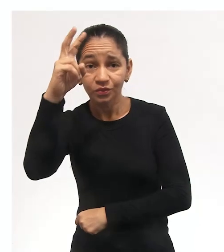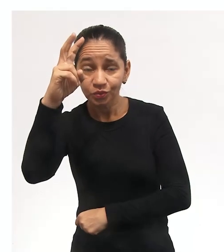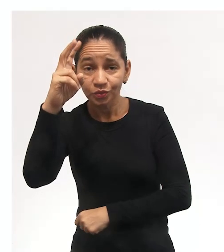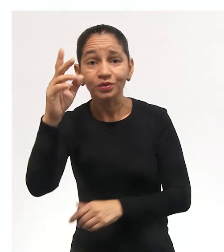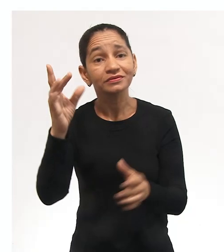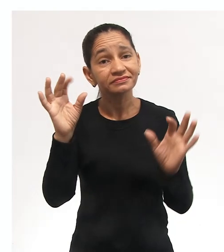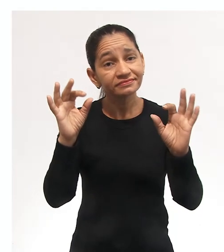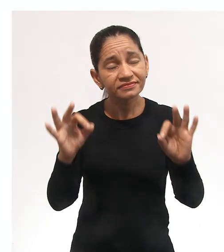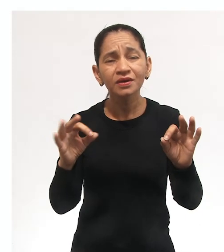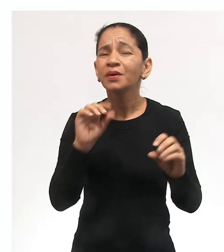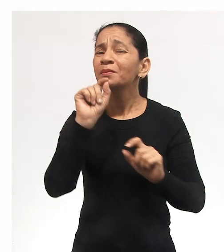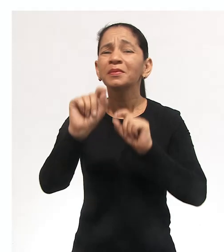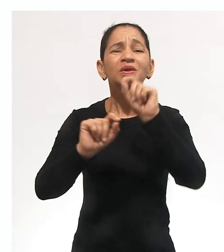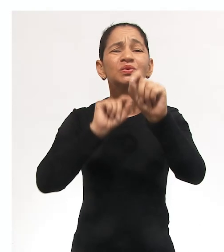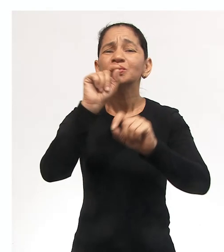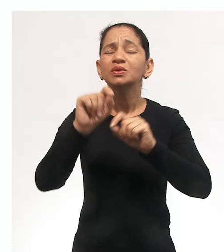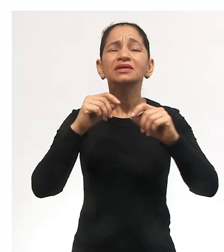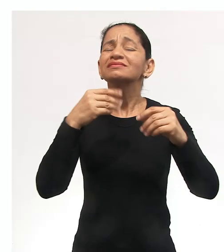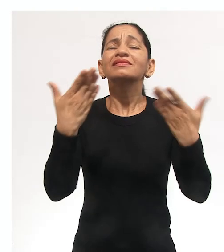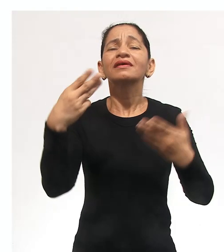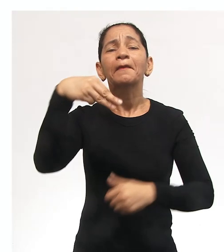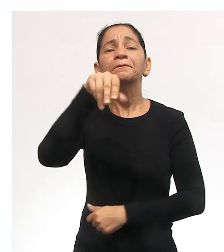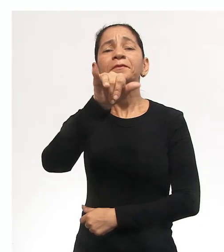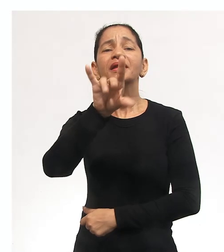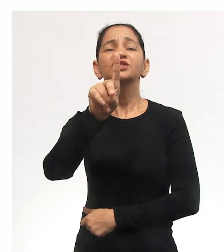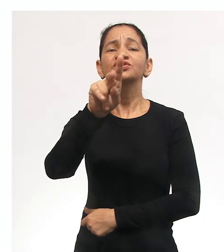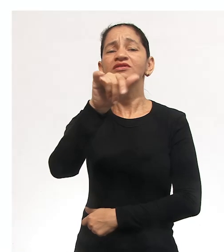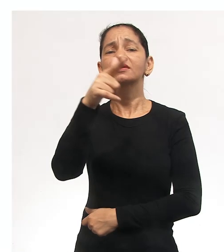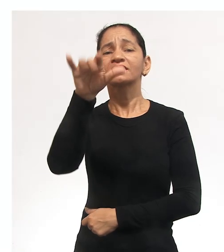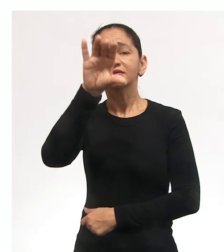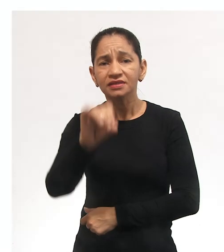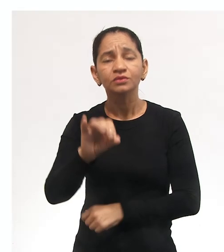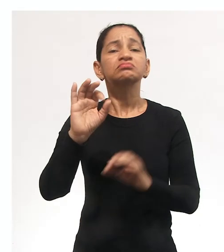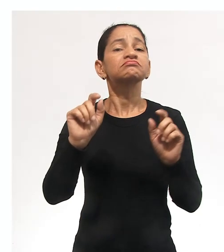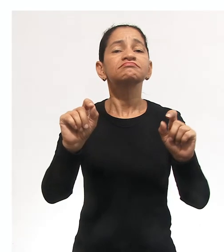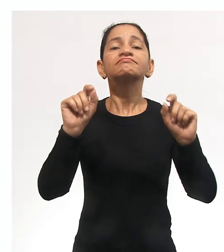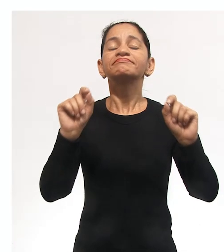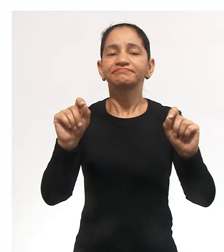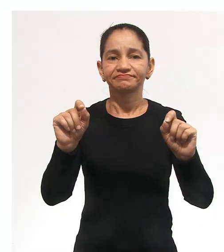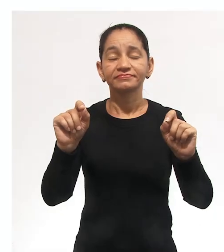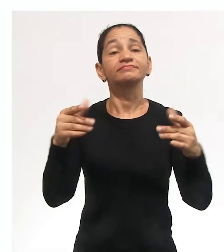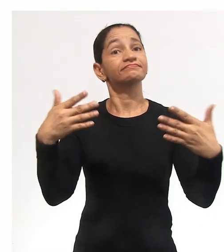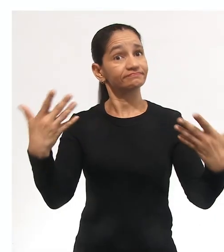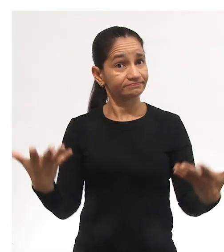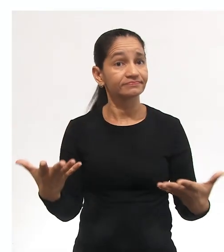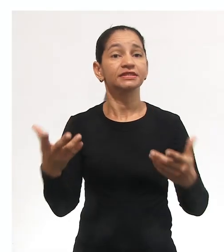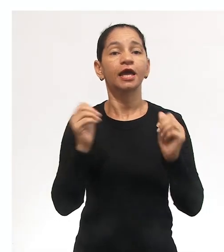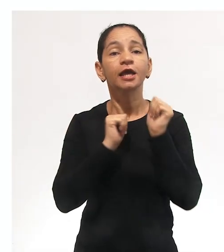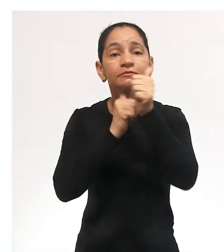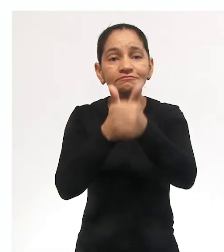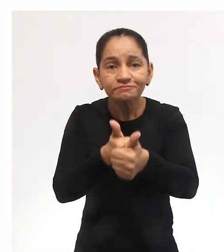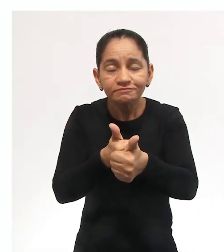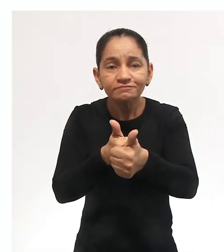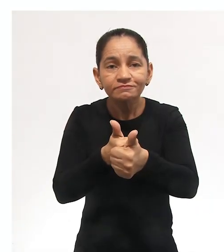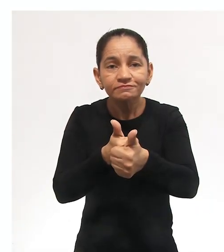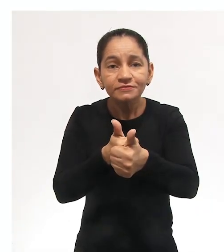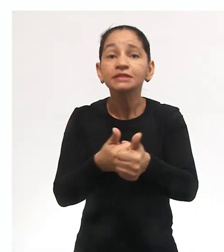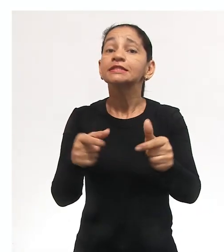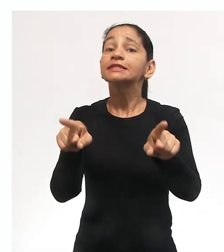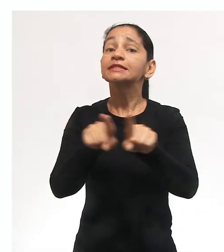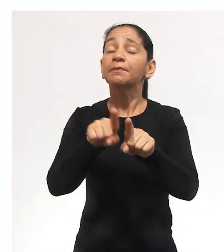aprendizagens. O que é mediação, então, pessoal? É a ação de guiar e promover a